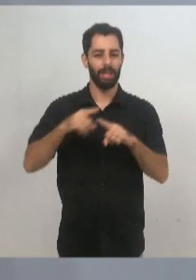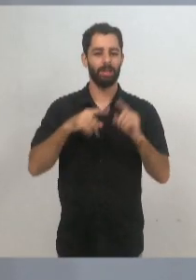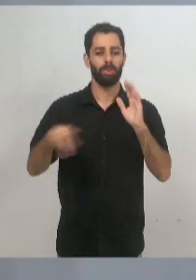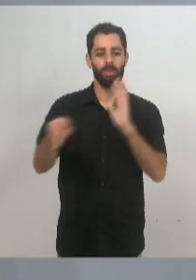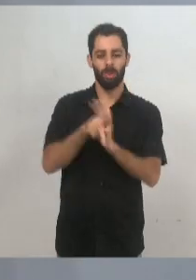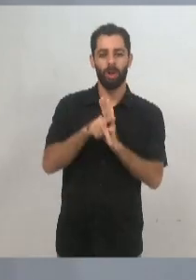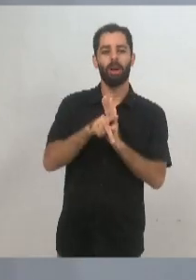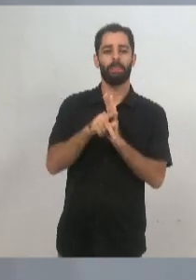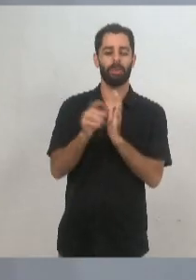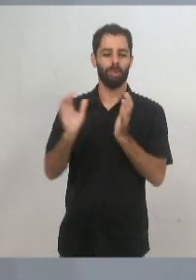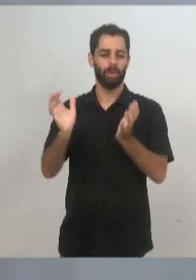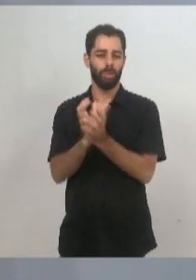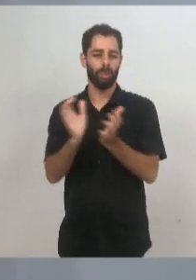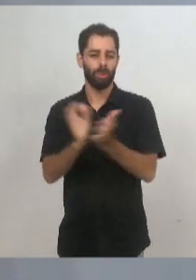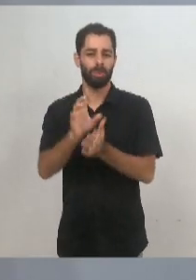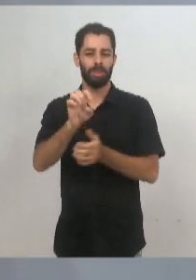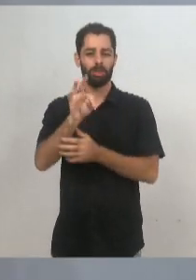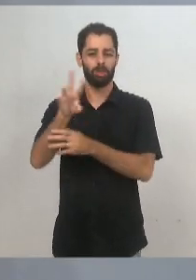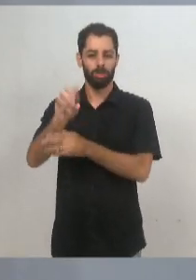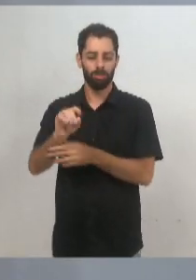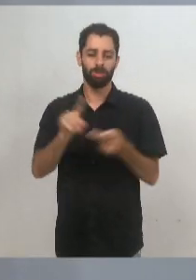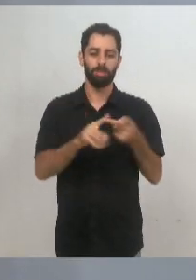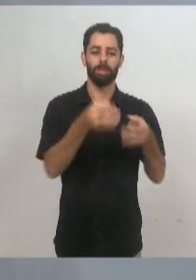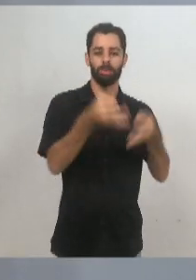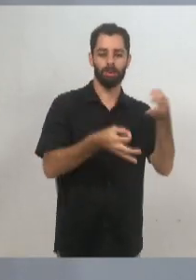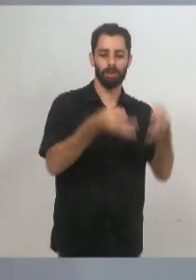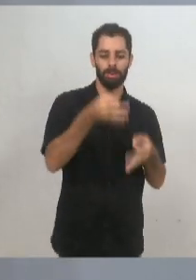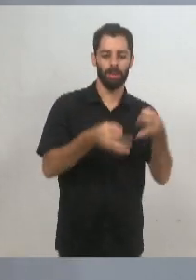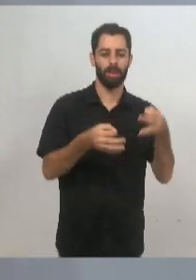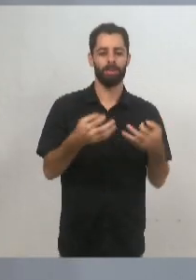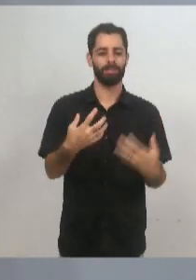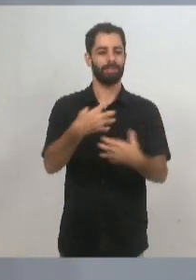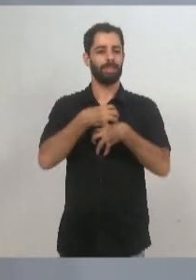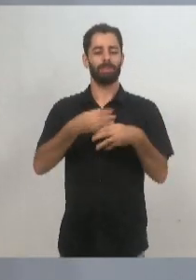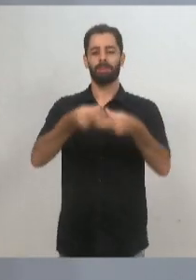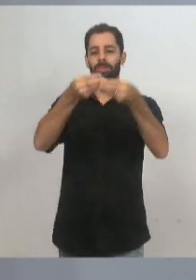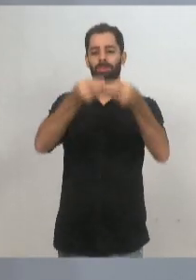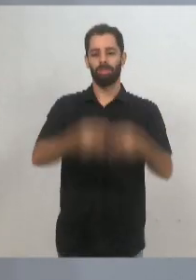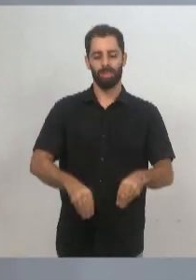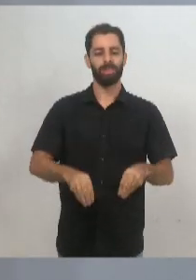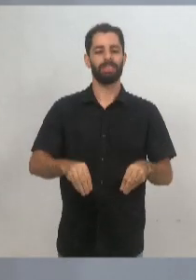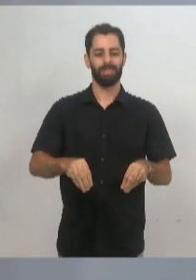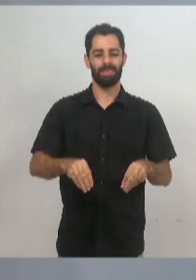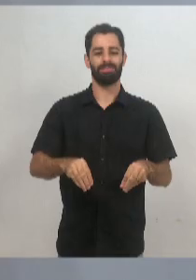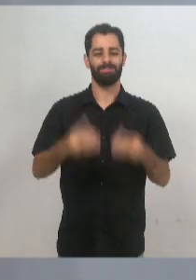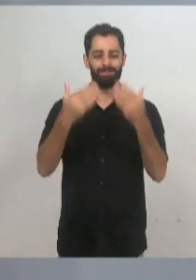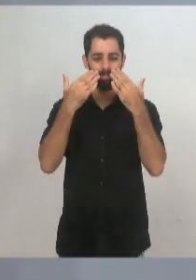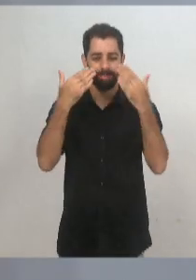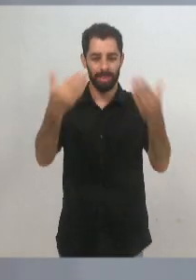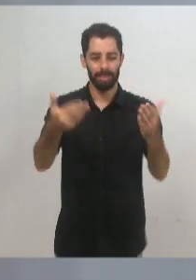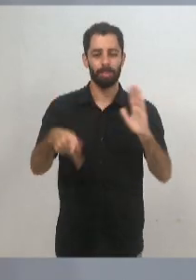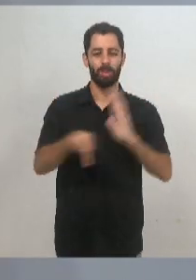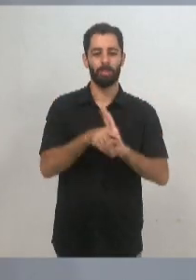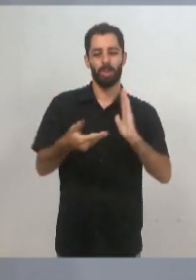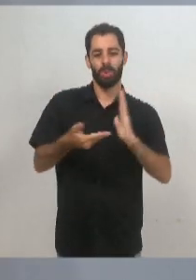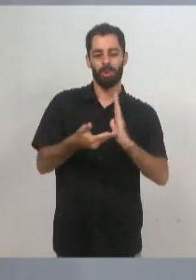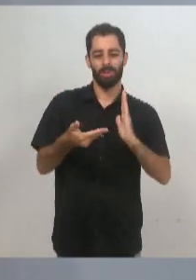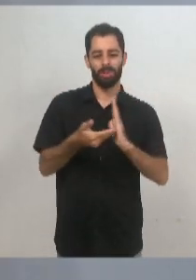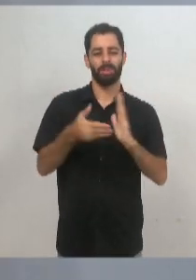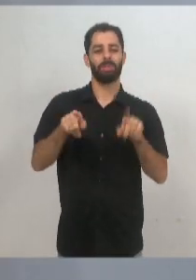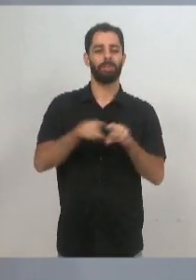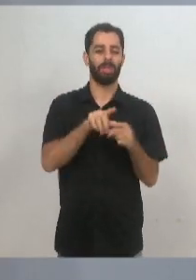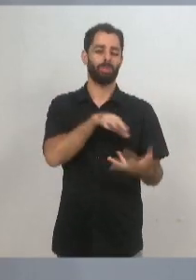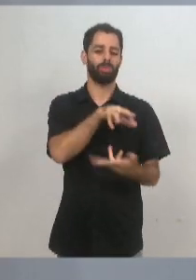executivo com o judiciário que está nos descredibilizando diante do Congresso Nacional e